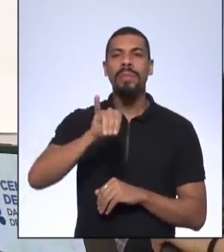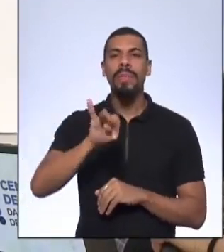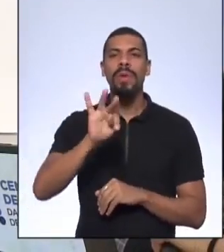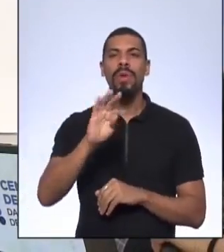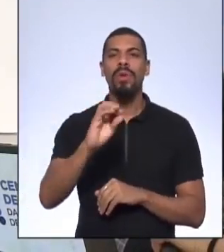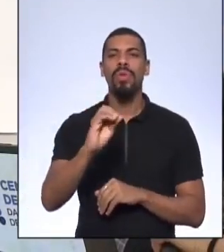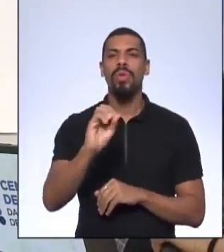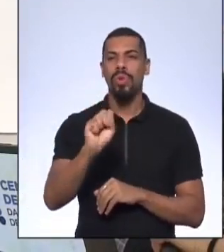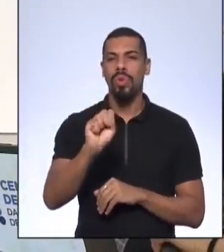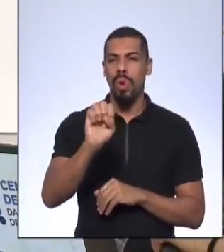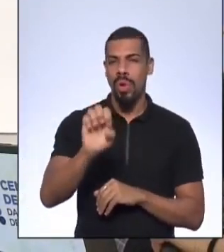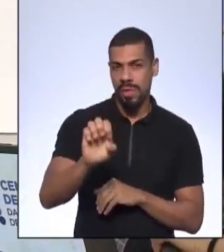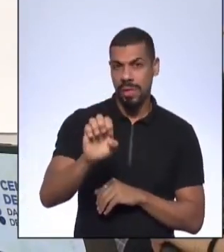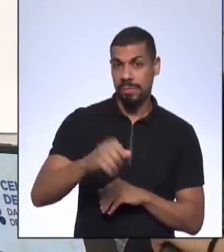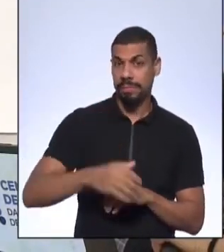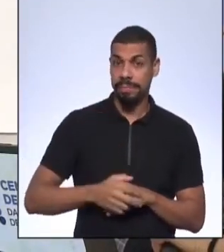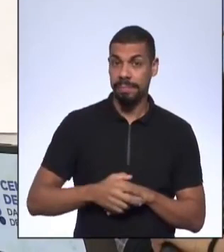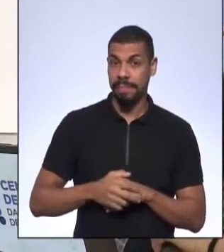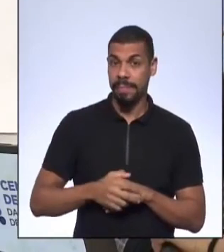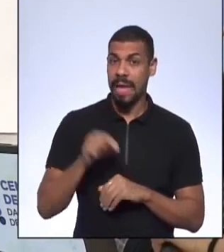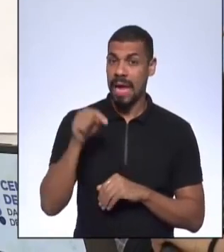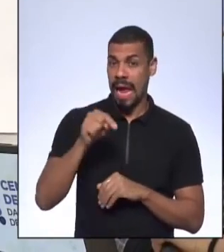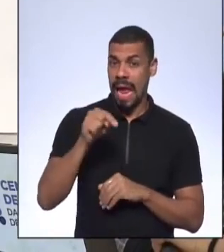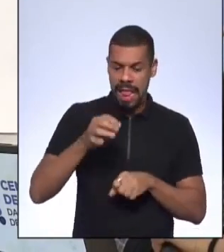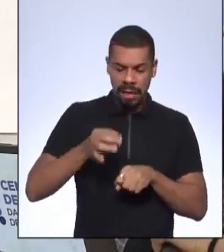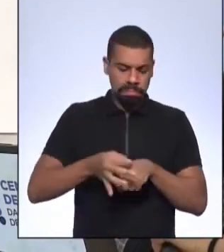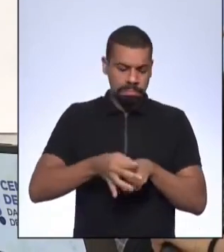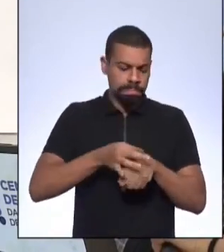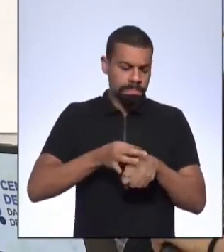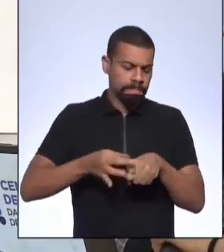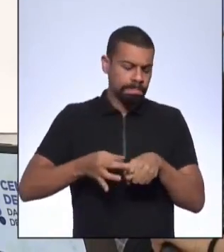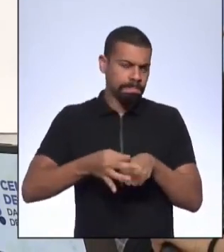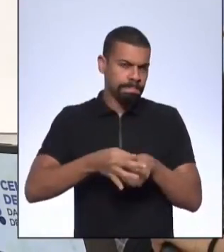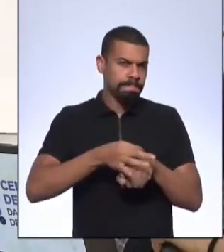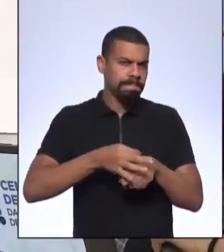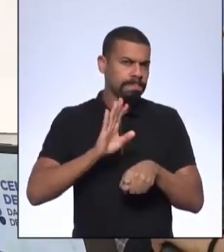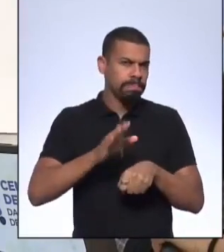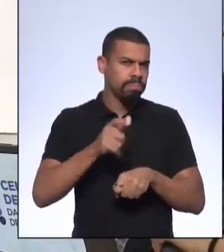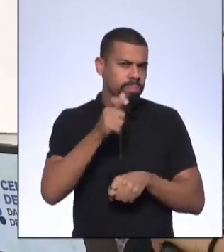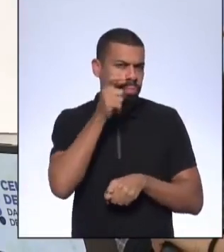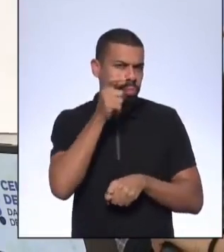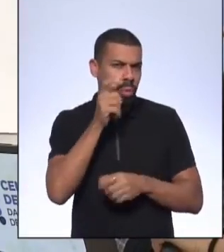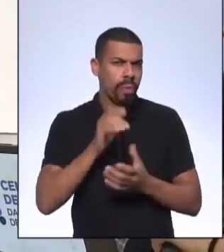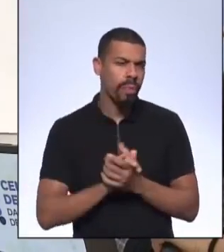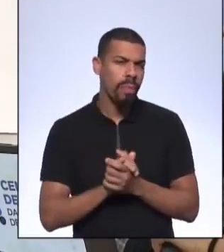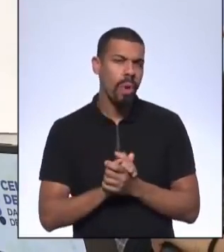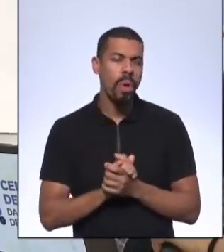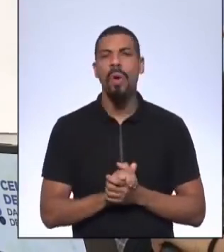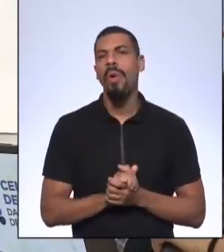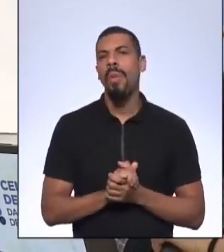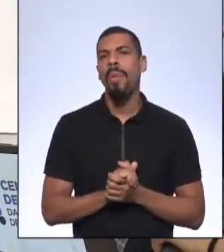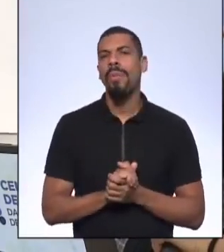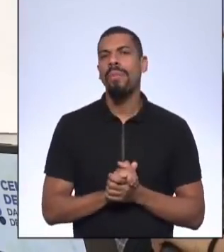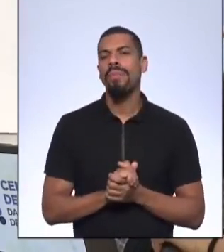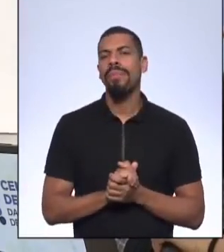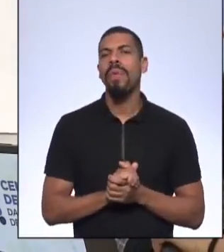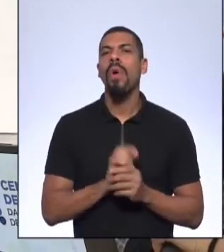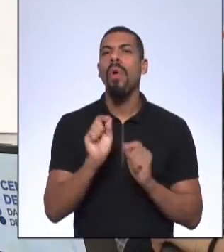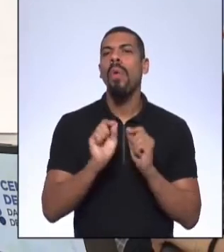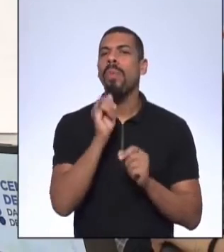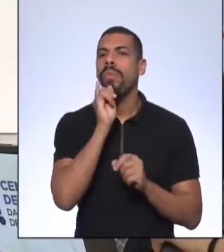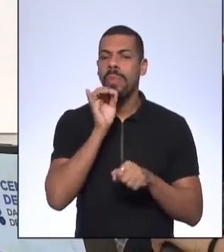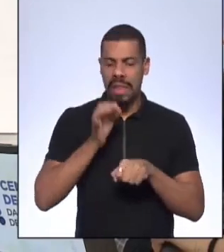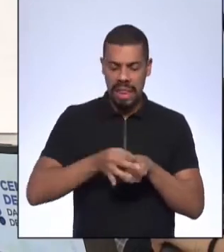A célula-ovo é uma célula totipotente. Eu não sei se vocês já ouviram esse termo. Tá? Células totipotentes